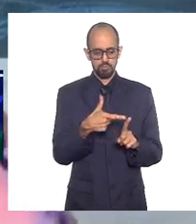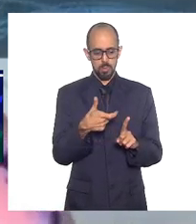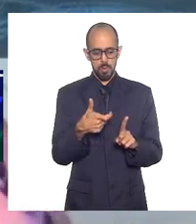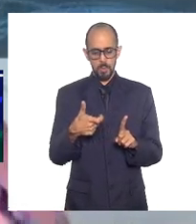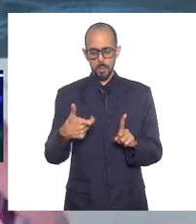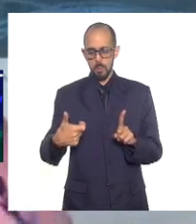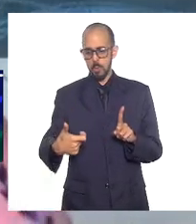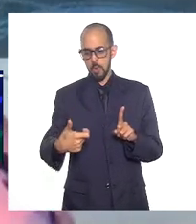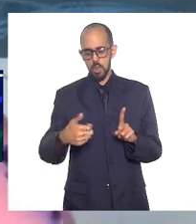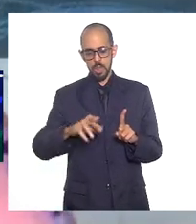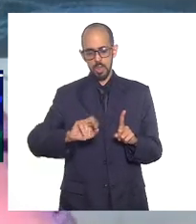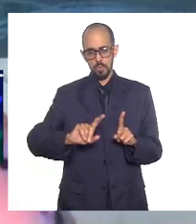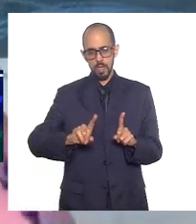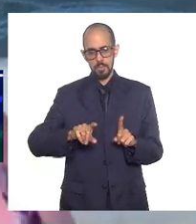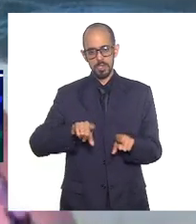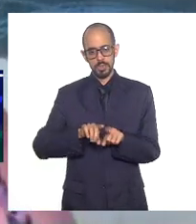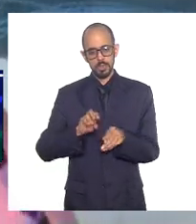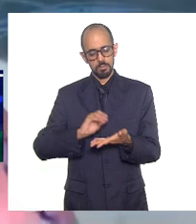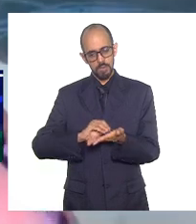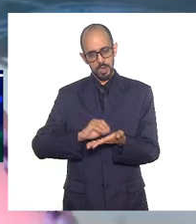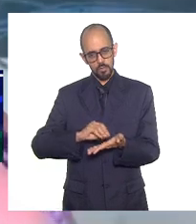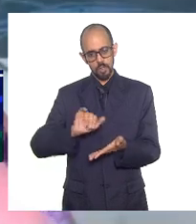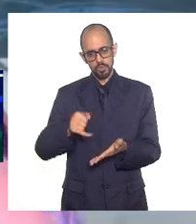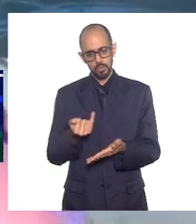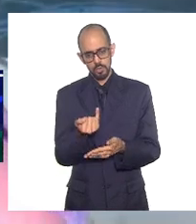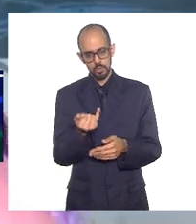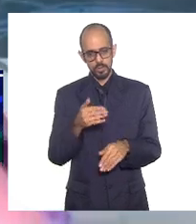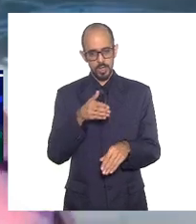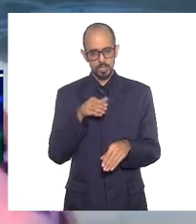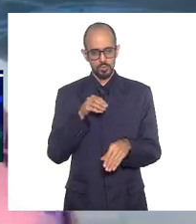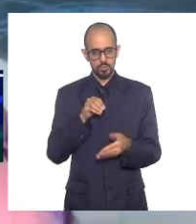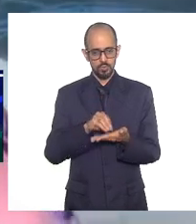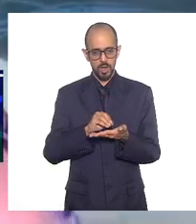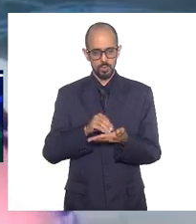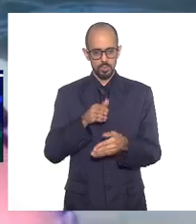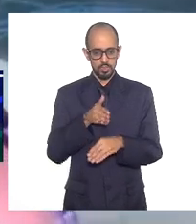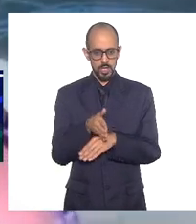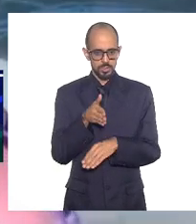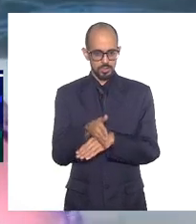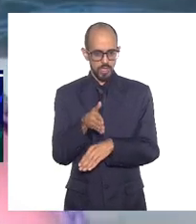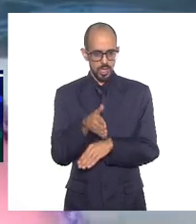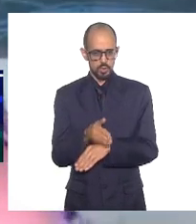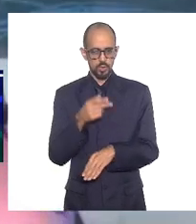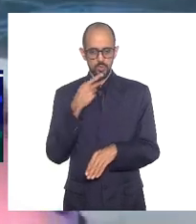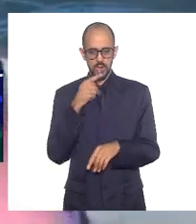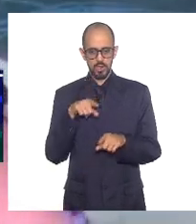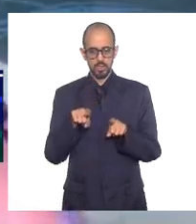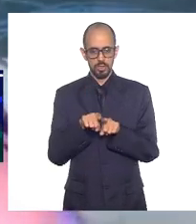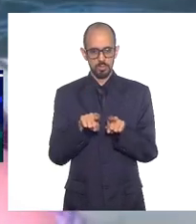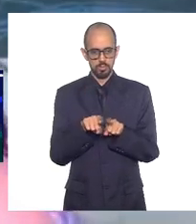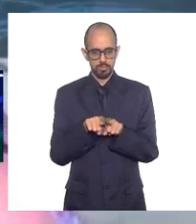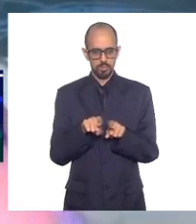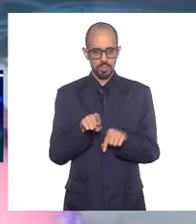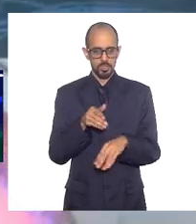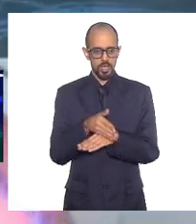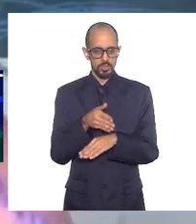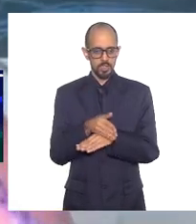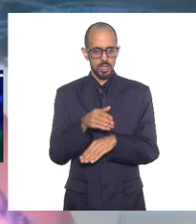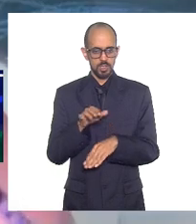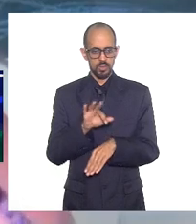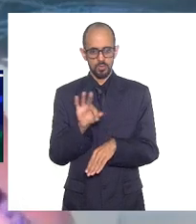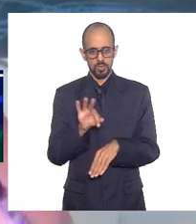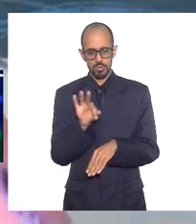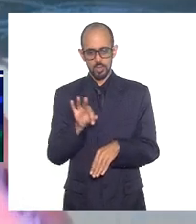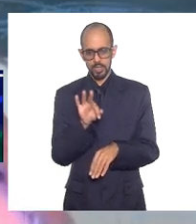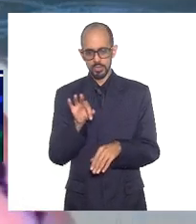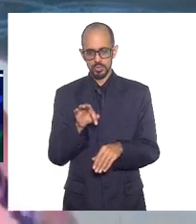dá pela falta de oportunidade, pela falta de acesso. Descrevi aqui a falta de acesso nas universidades públicas, a